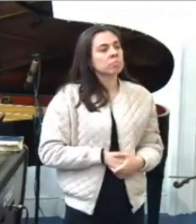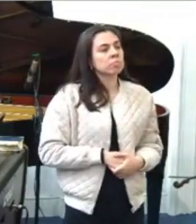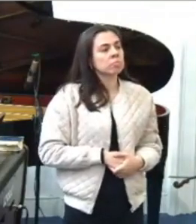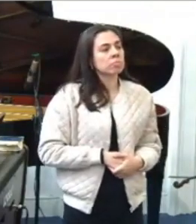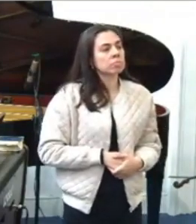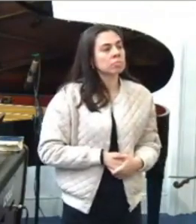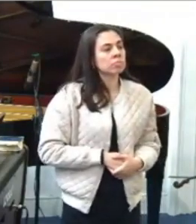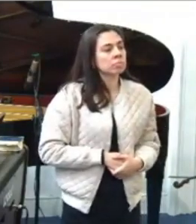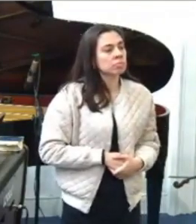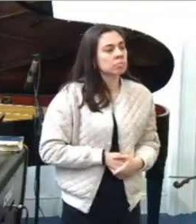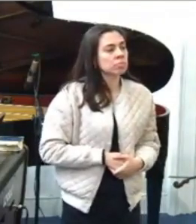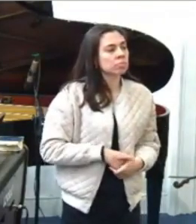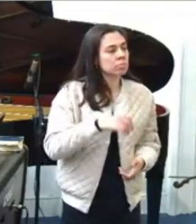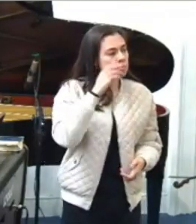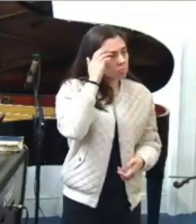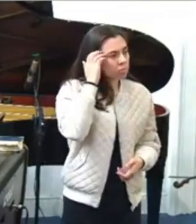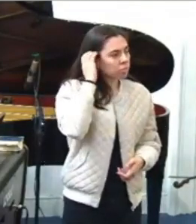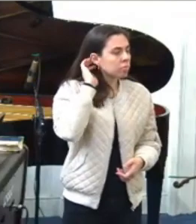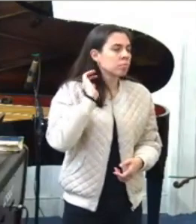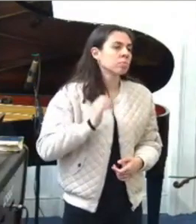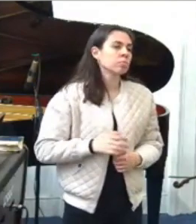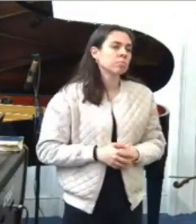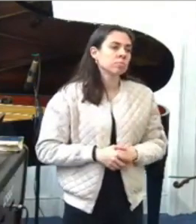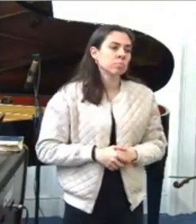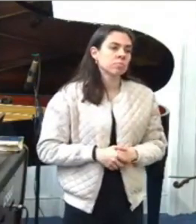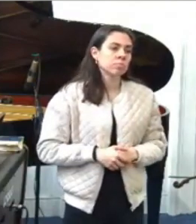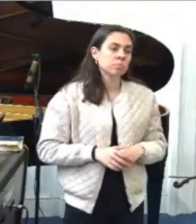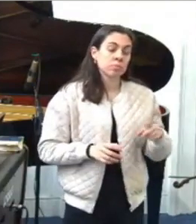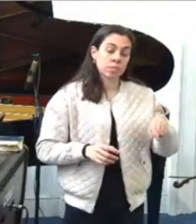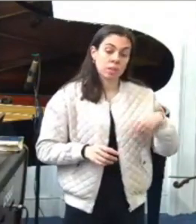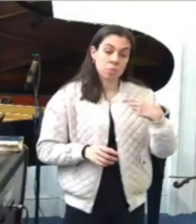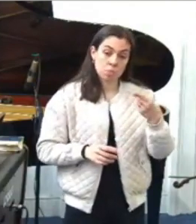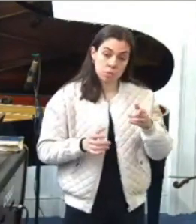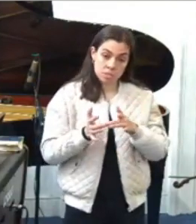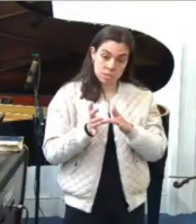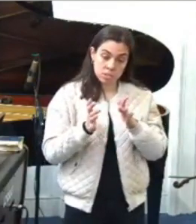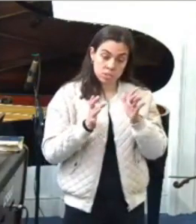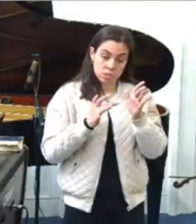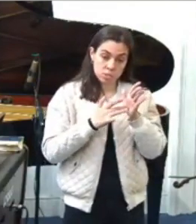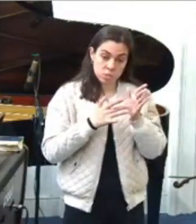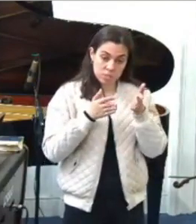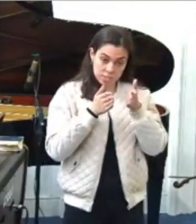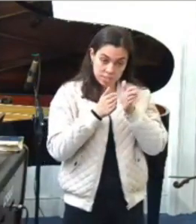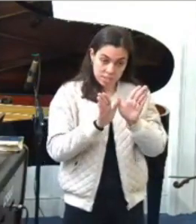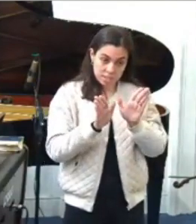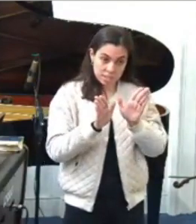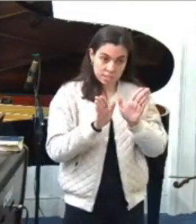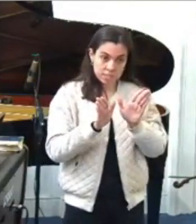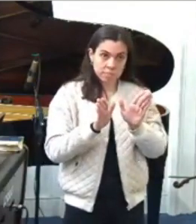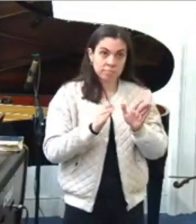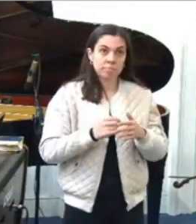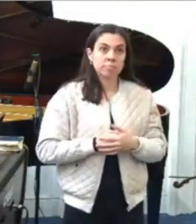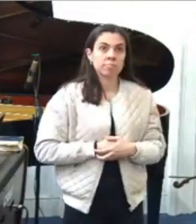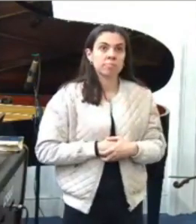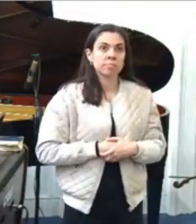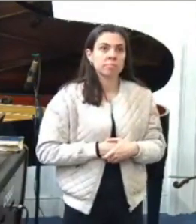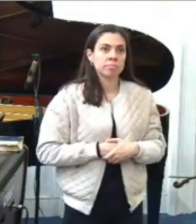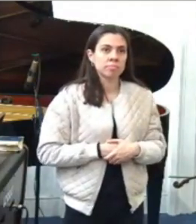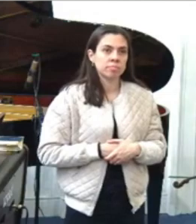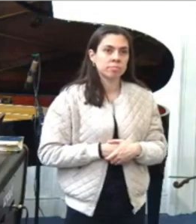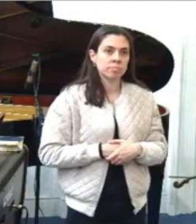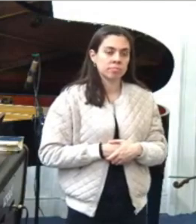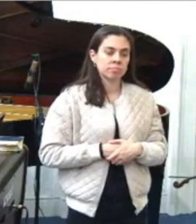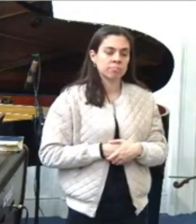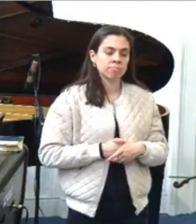Quando Cristo nasce, depois que ele desenvolve o seu ministério, depois que ele vai para a cruz para pagar o preço